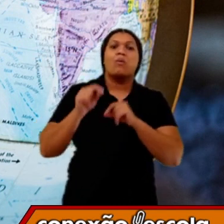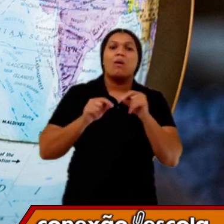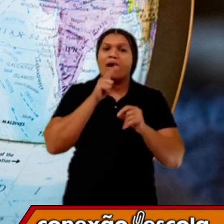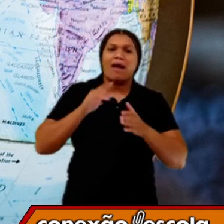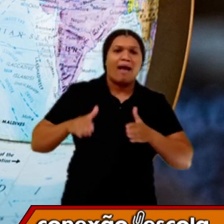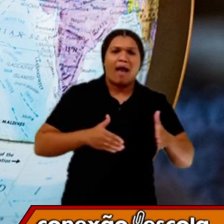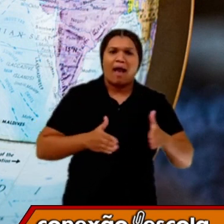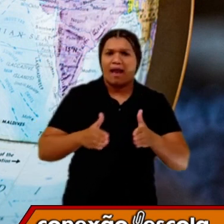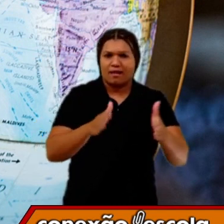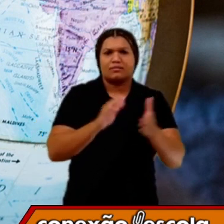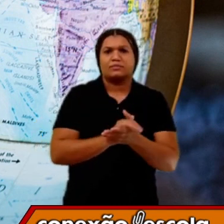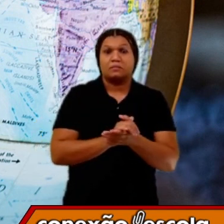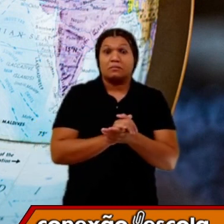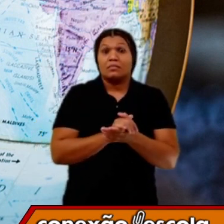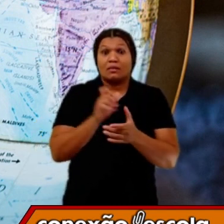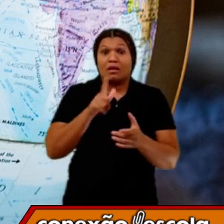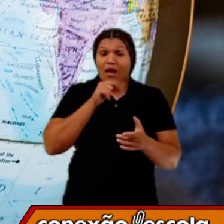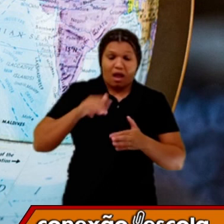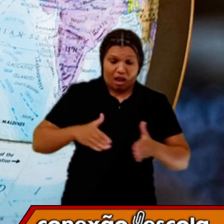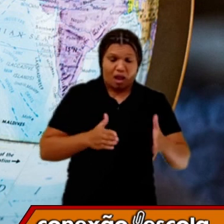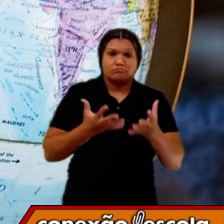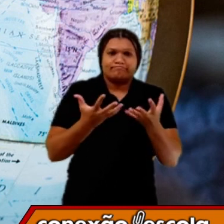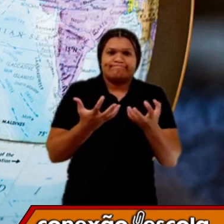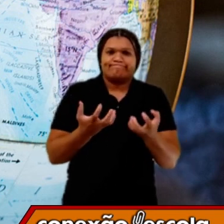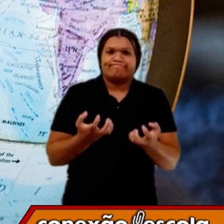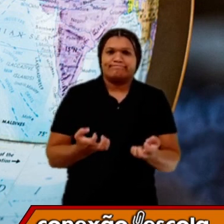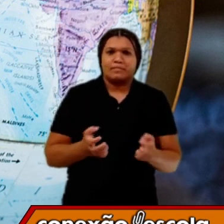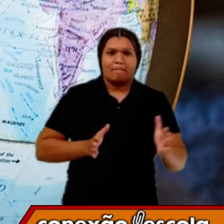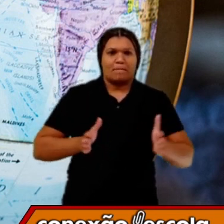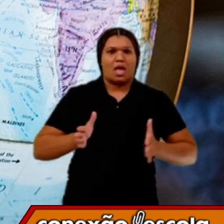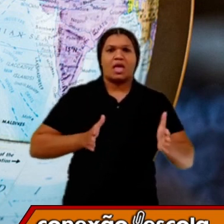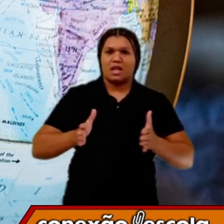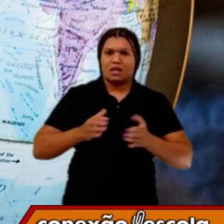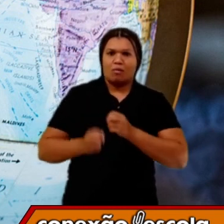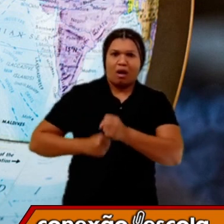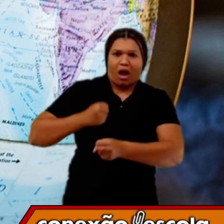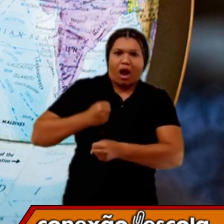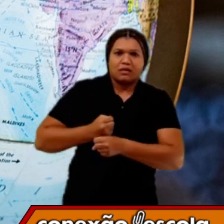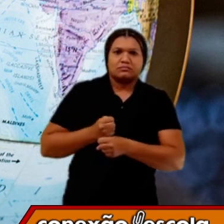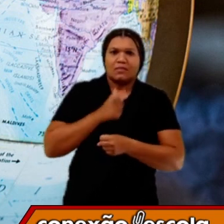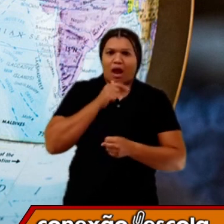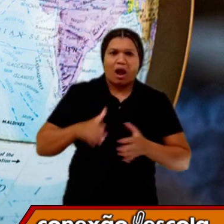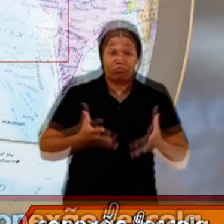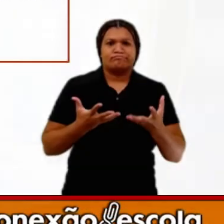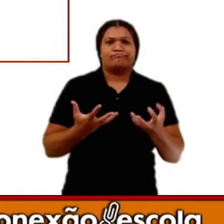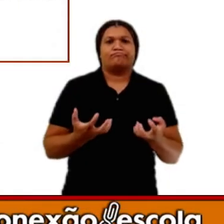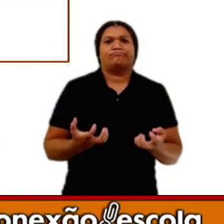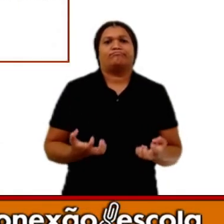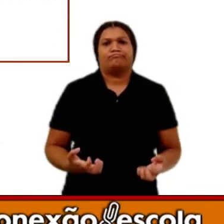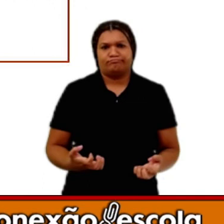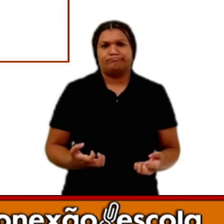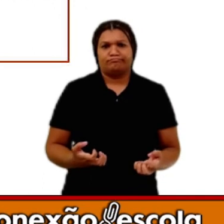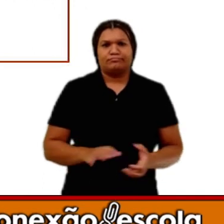intermitentes, ou seja, são rios que se secam durante um período do ano, beleza? Bom, um outro bioma